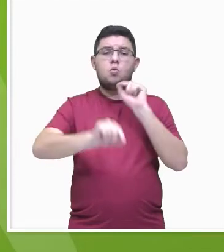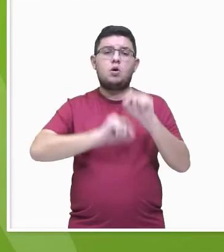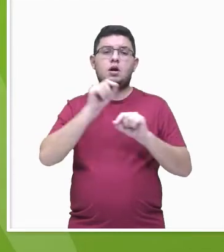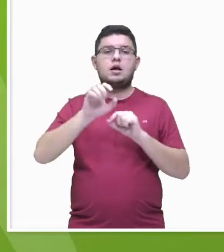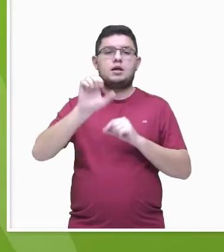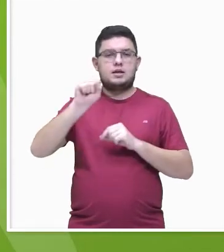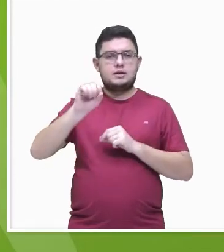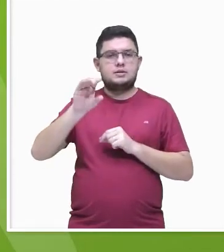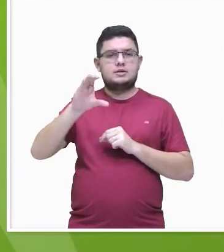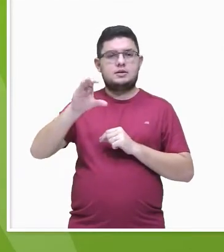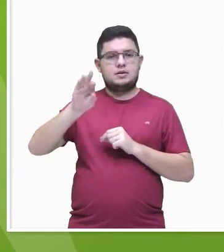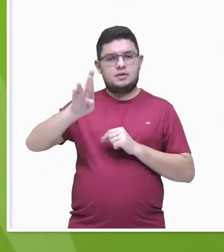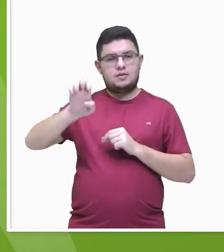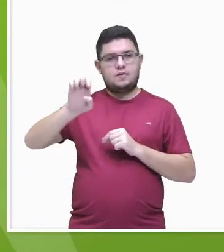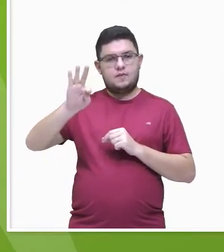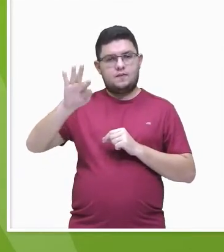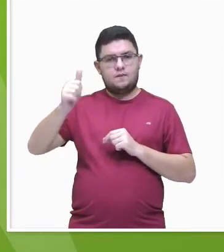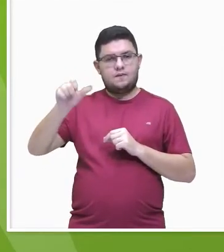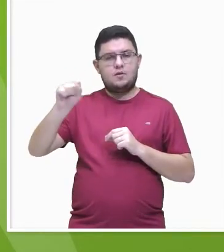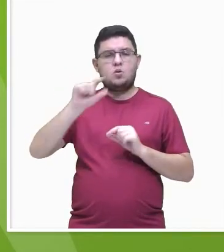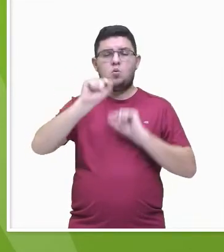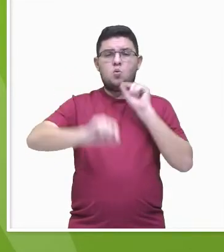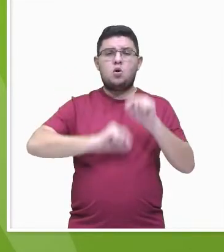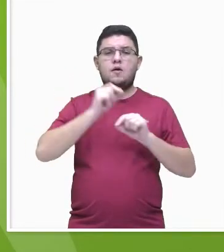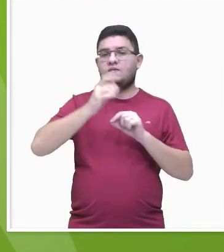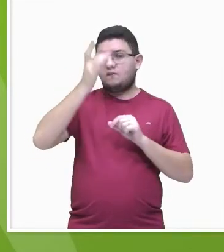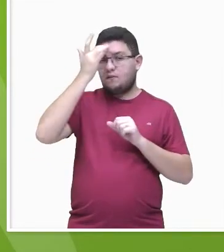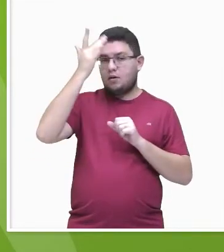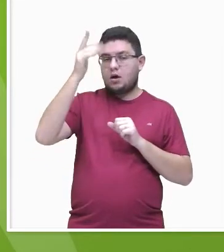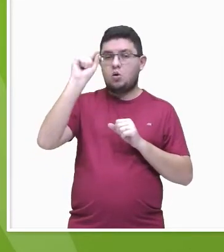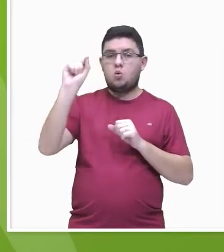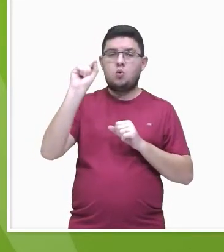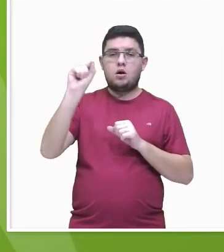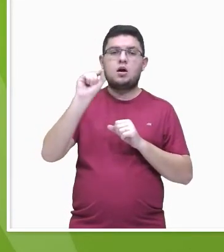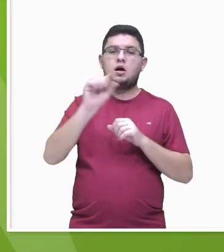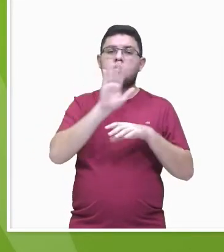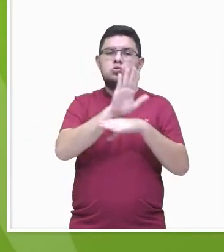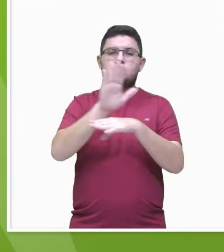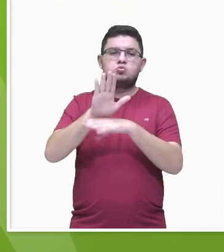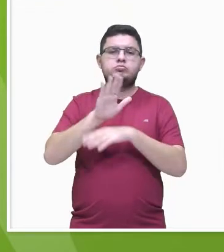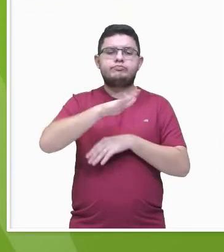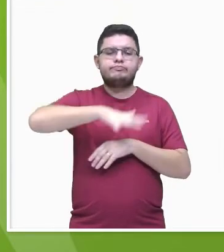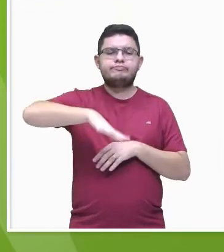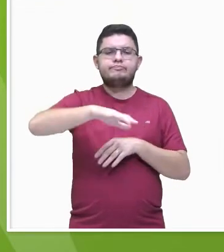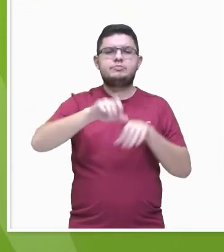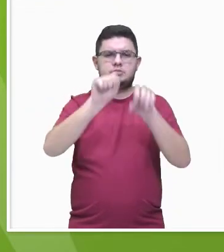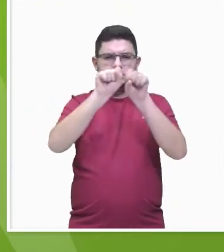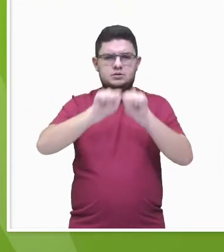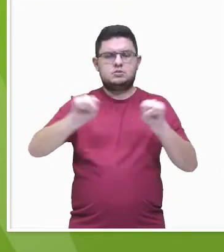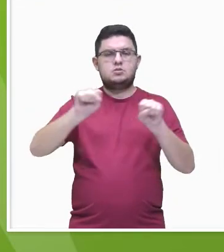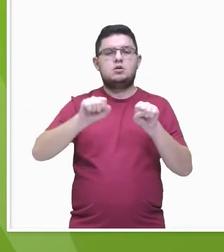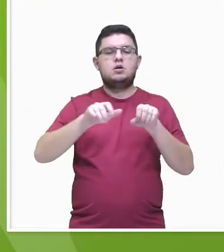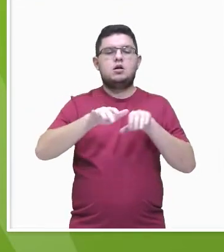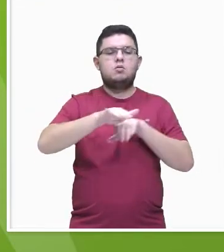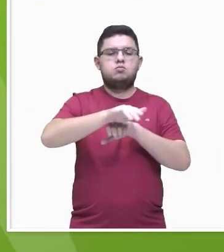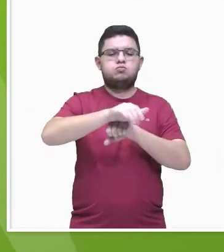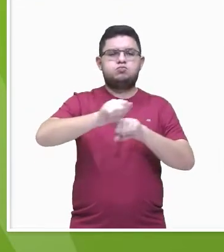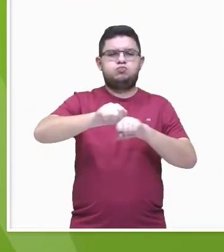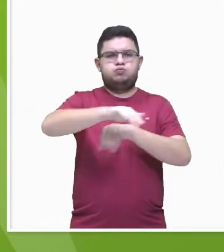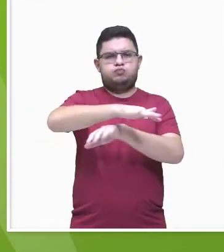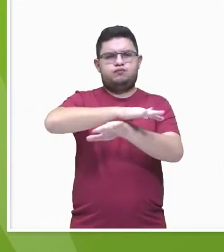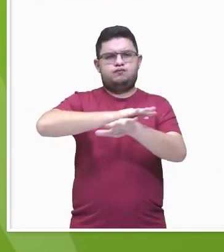é facilitada pelo sistema ambulacrário, pelo qual circula água no interior dos